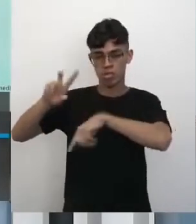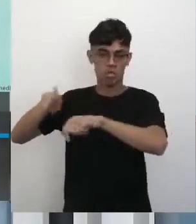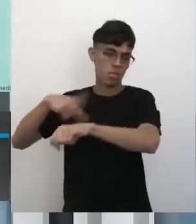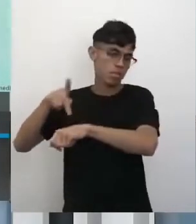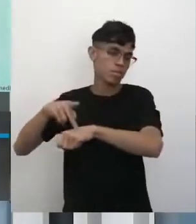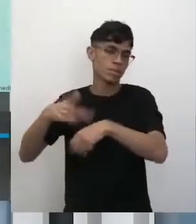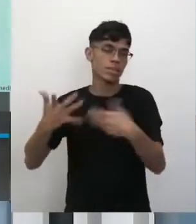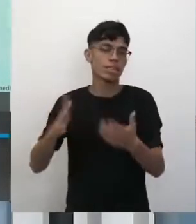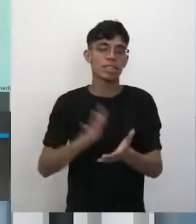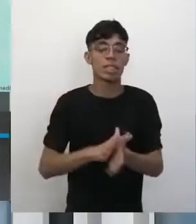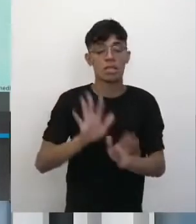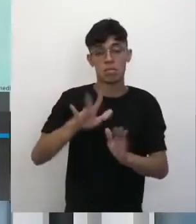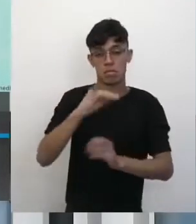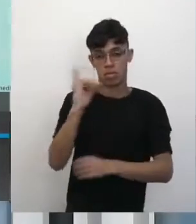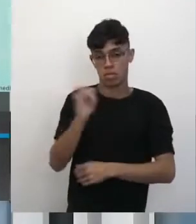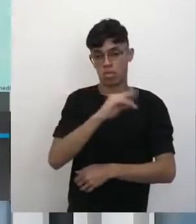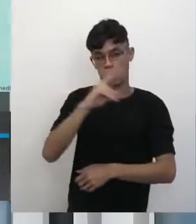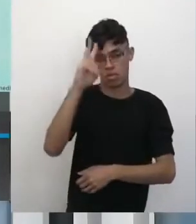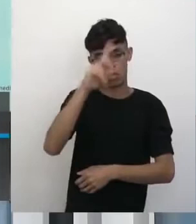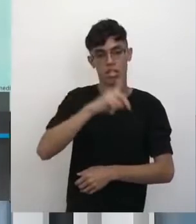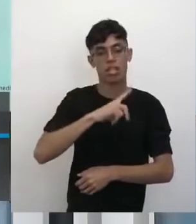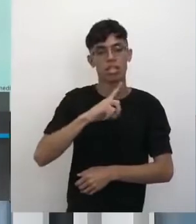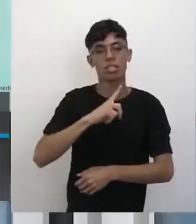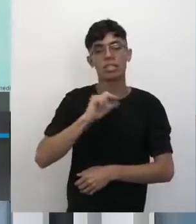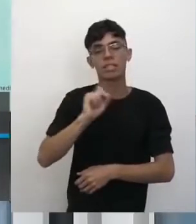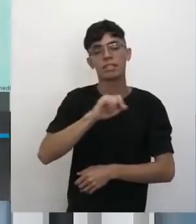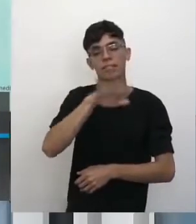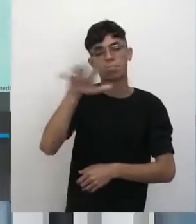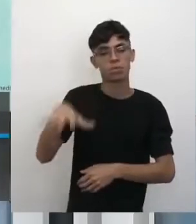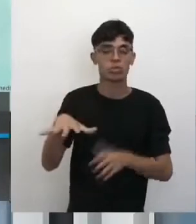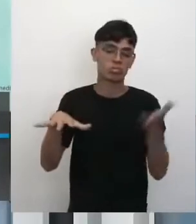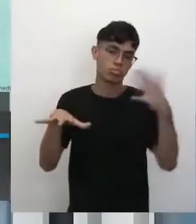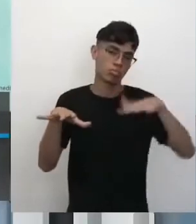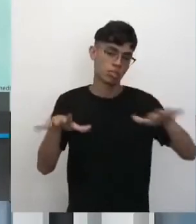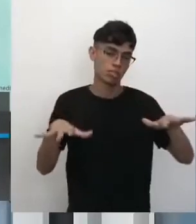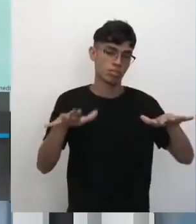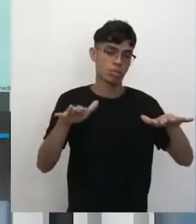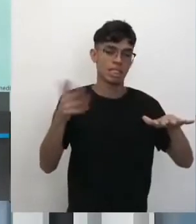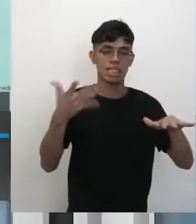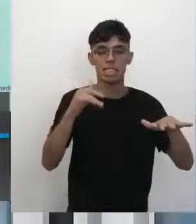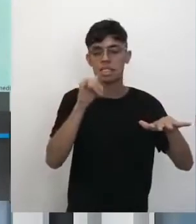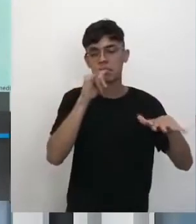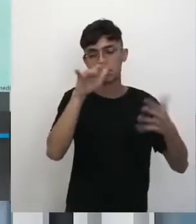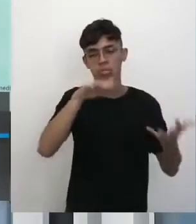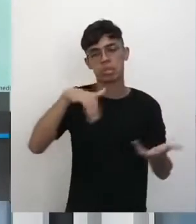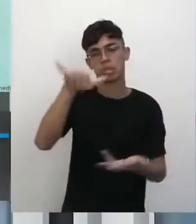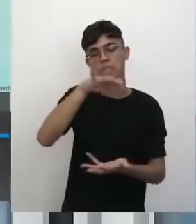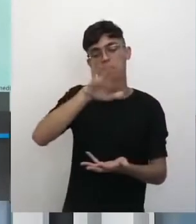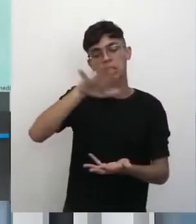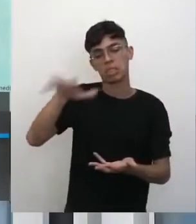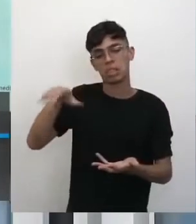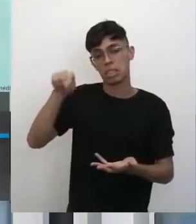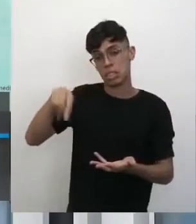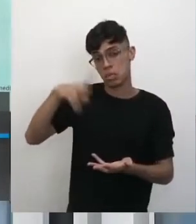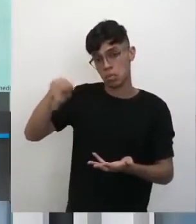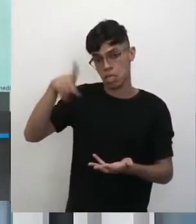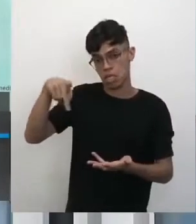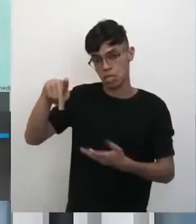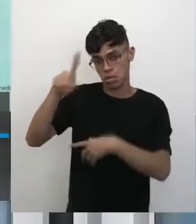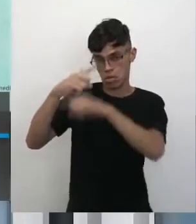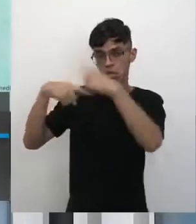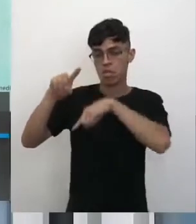não custa sempre lembrar, né? A gente tinha uma divisão no Brasil, no mundo, né, que se falava lá países